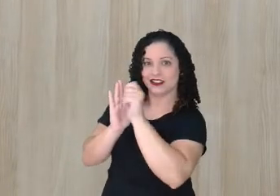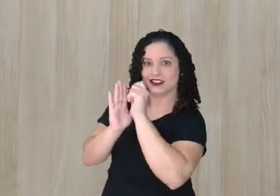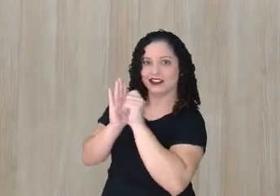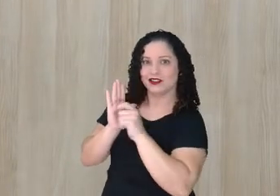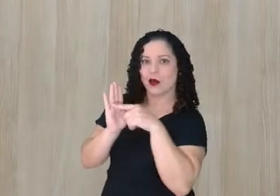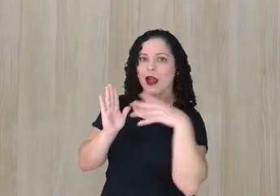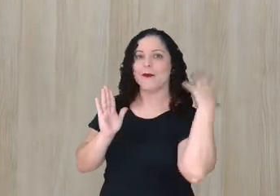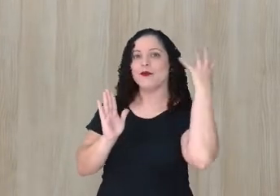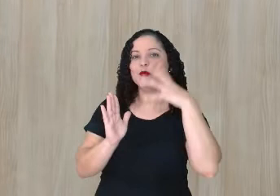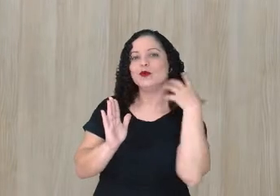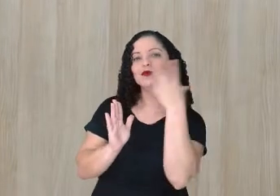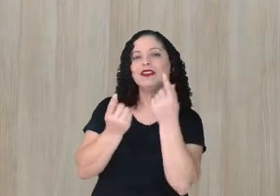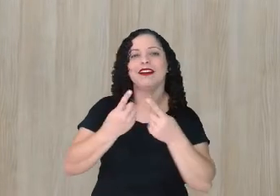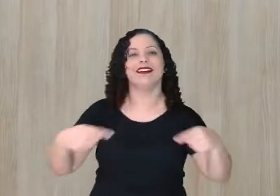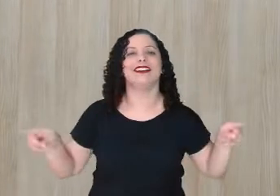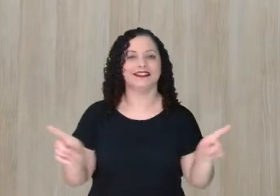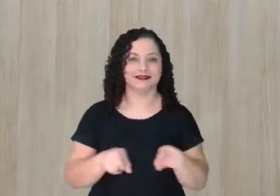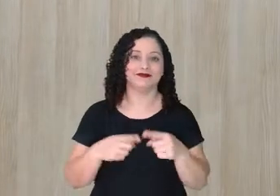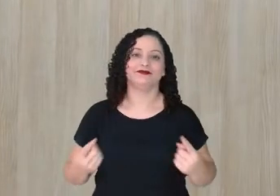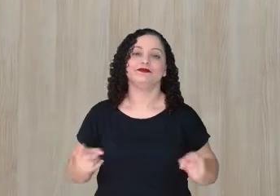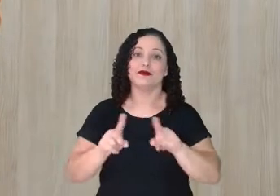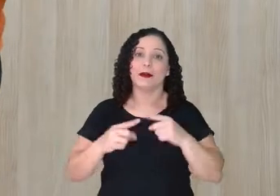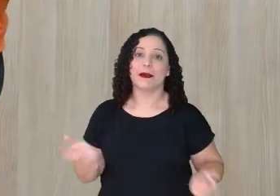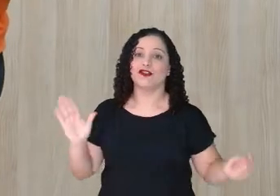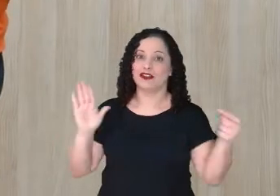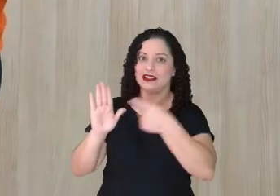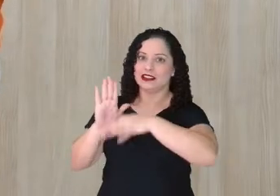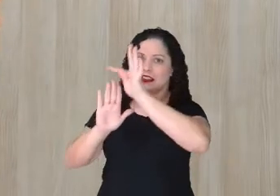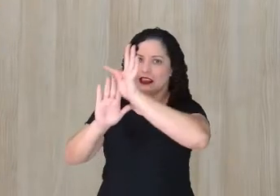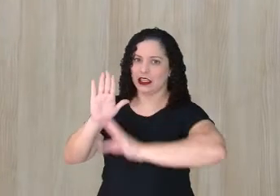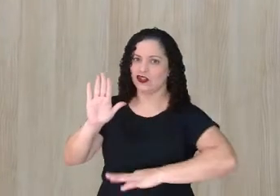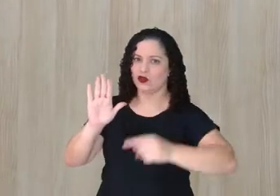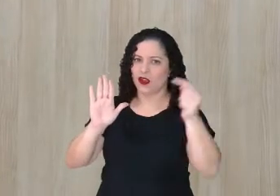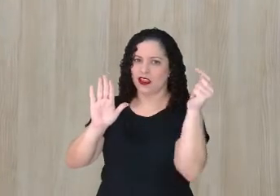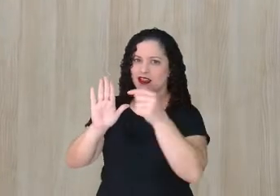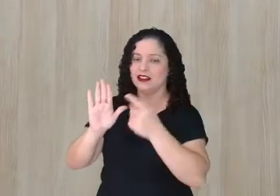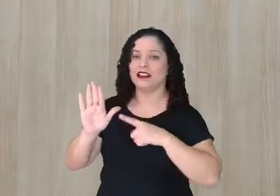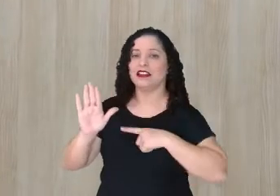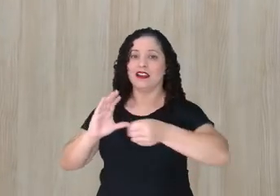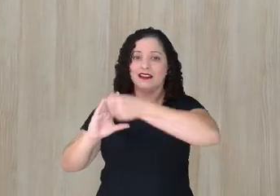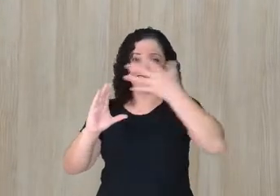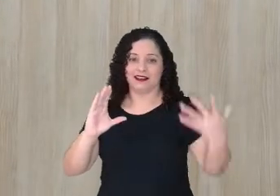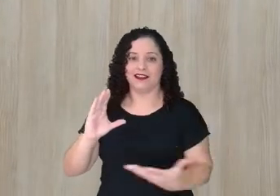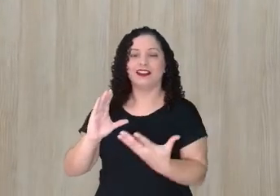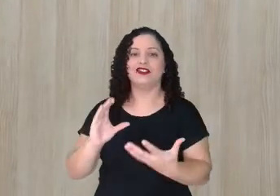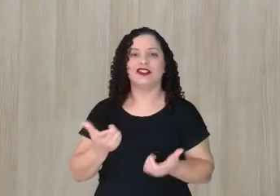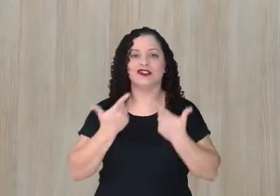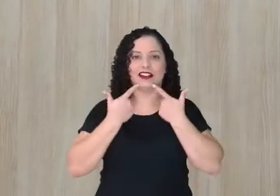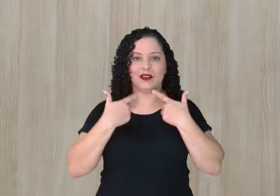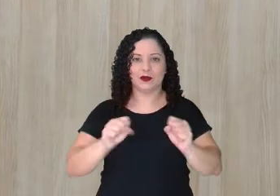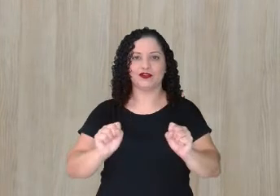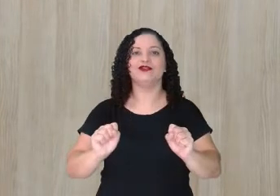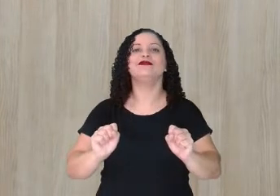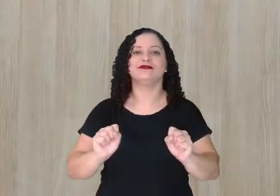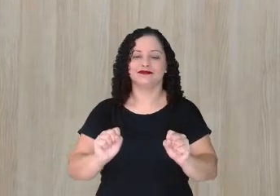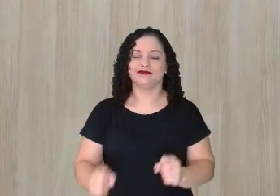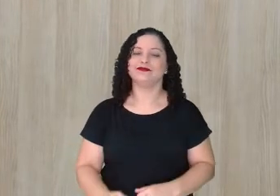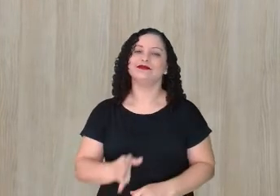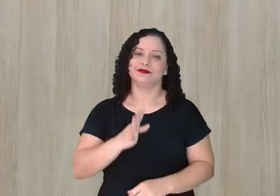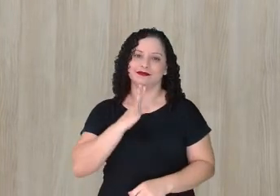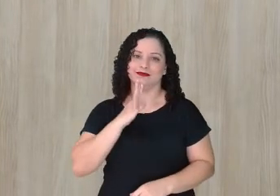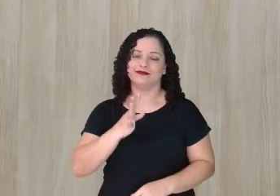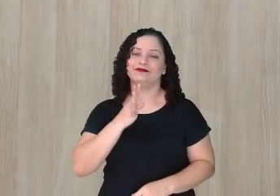alguém. Mas aí, esse texto tem elementos linguísticos que precisamos conhecer. E